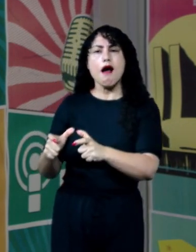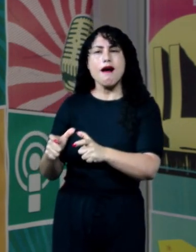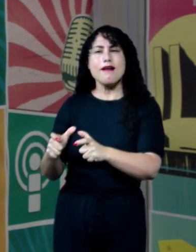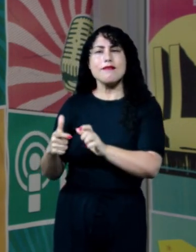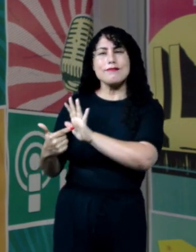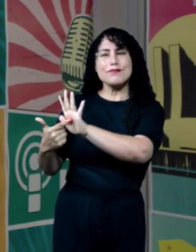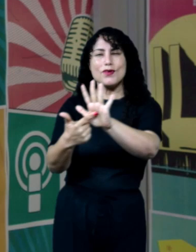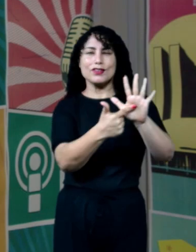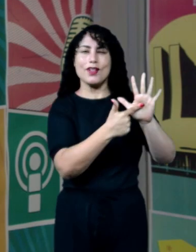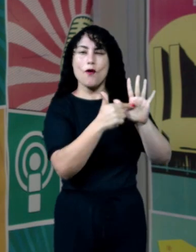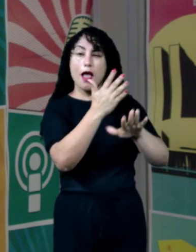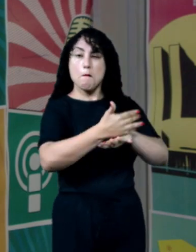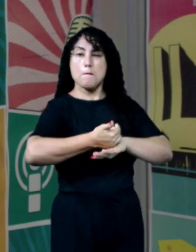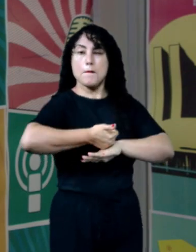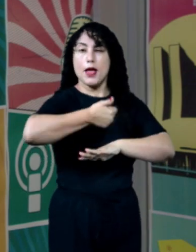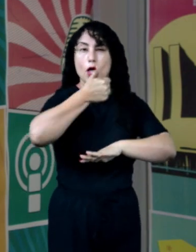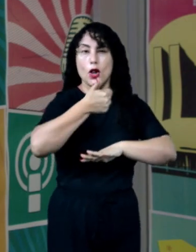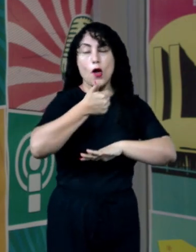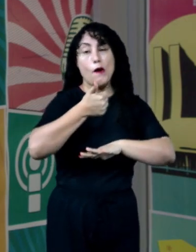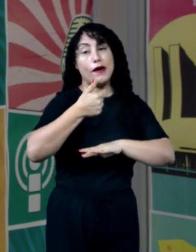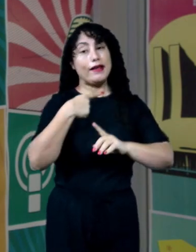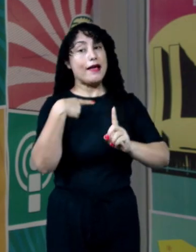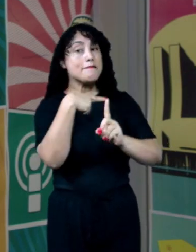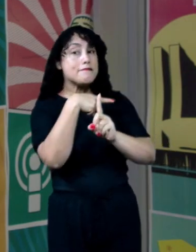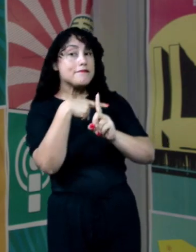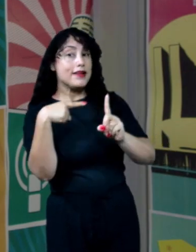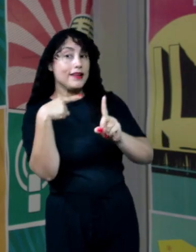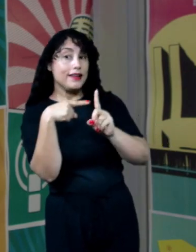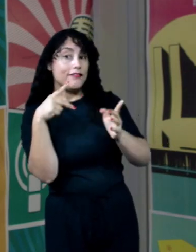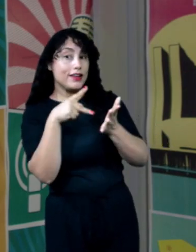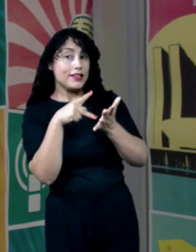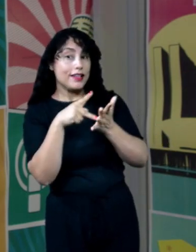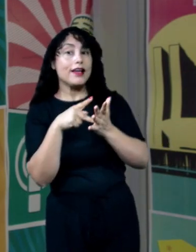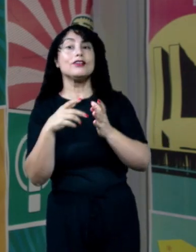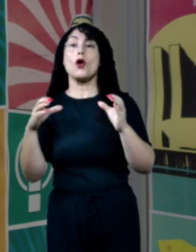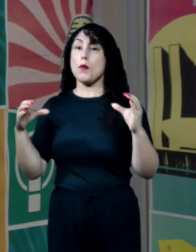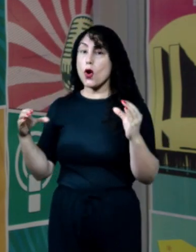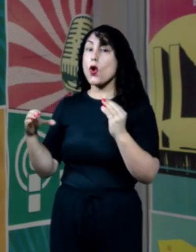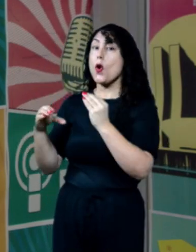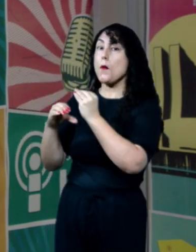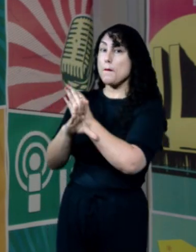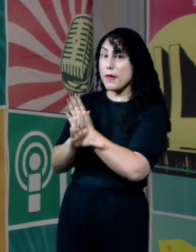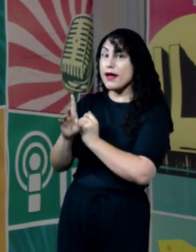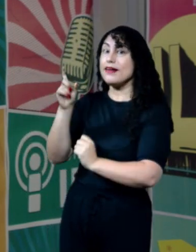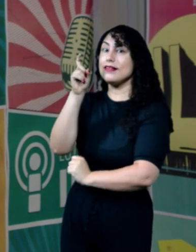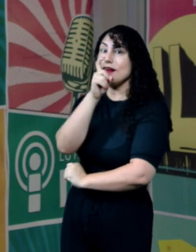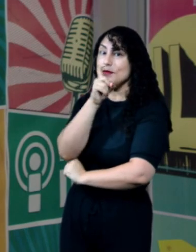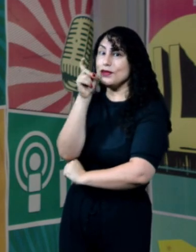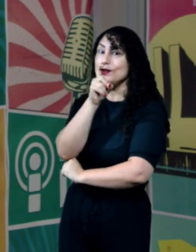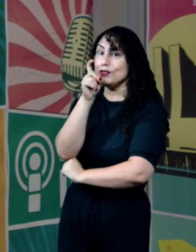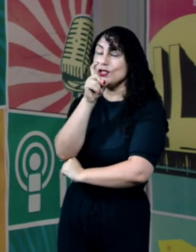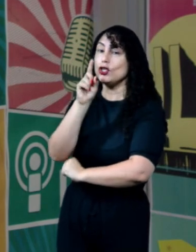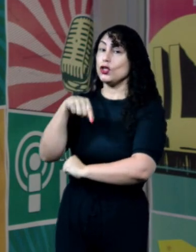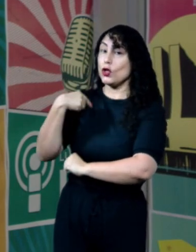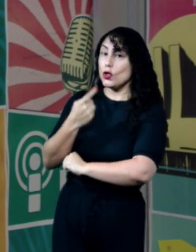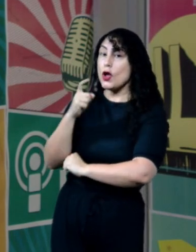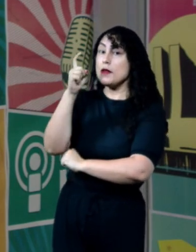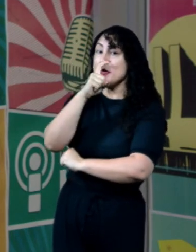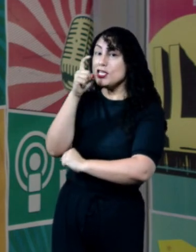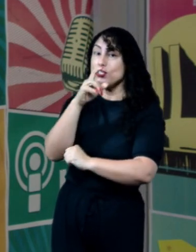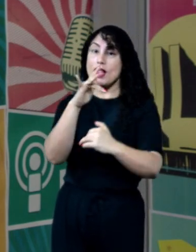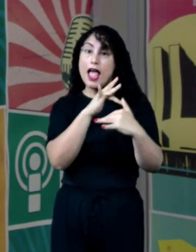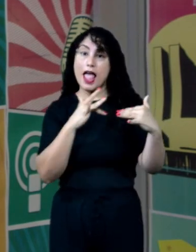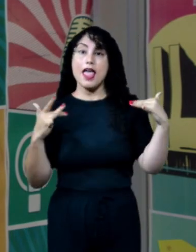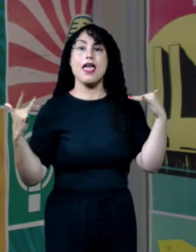o seu melhor. E toda meia-verdade, né, é uma completa mentira. Então a gente acaba mentindo nas redes